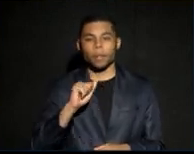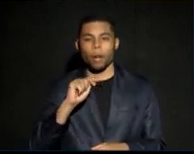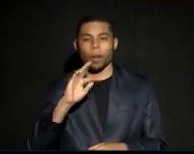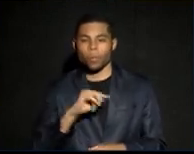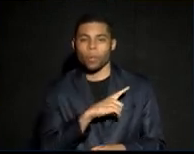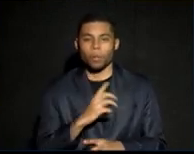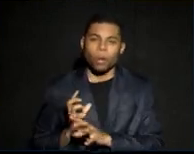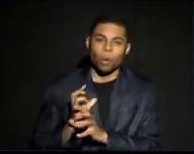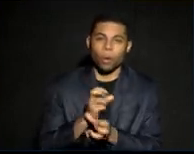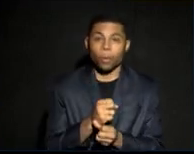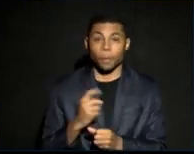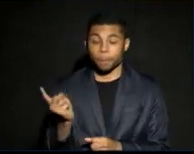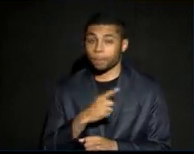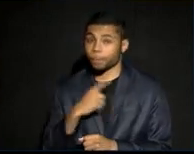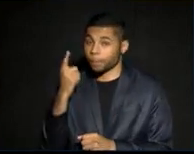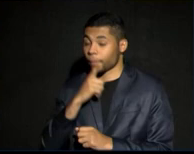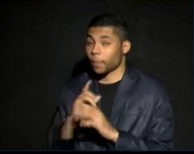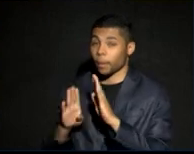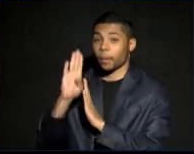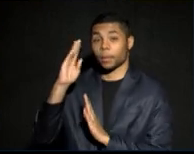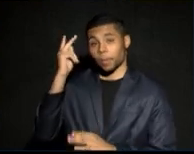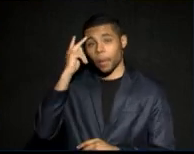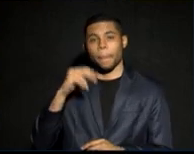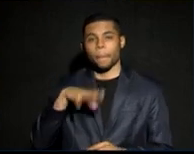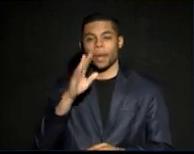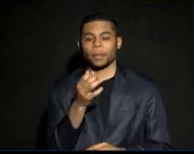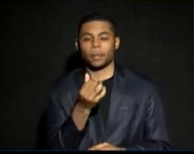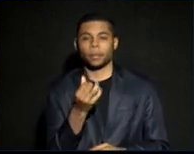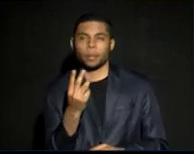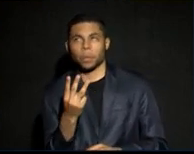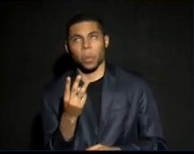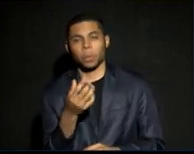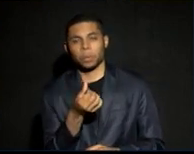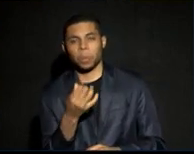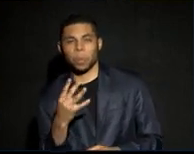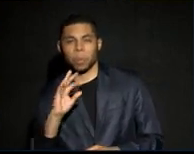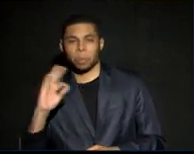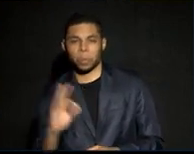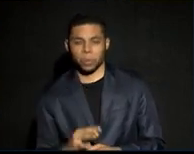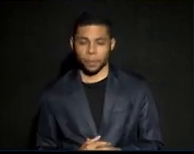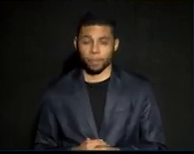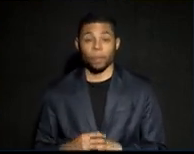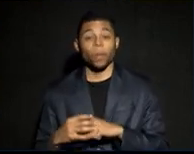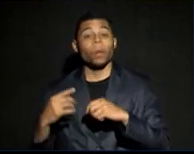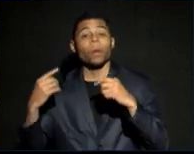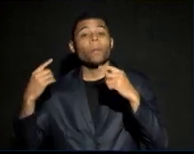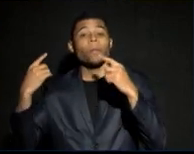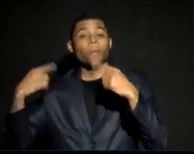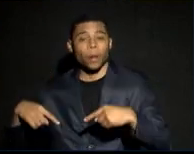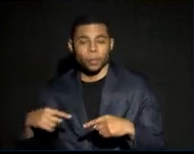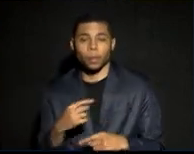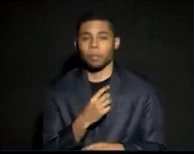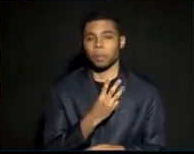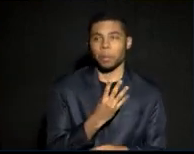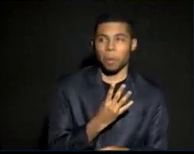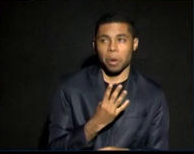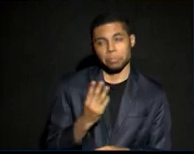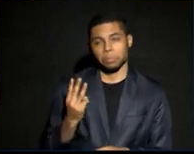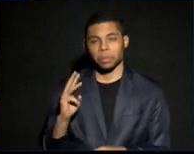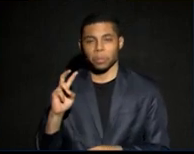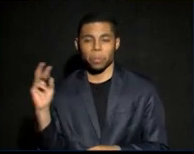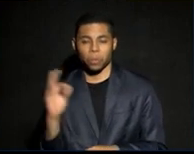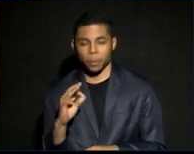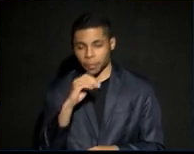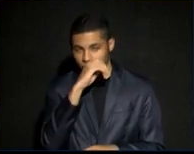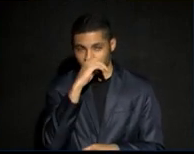hoje nós temos um crescimento estrutural de São Paulo demais e 63 64 por cento versus 3435